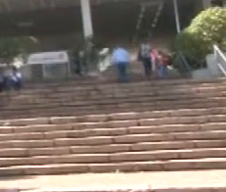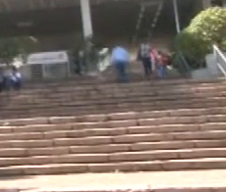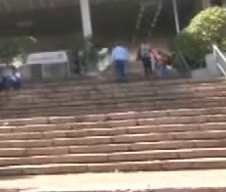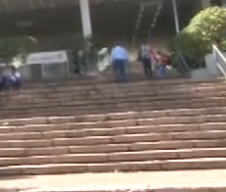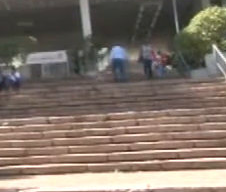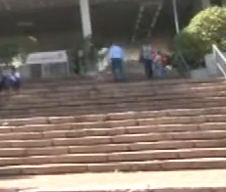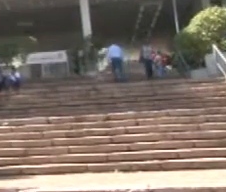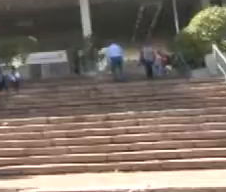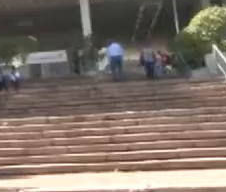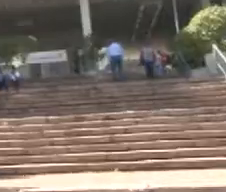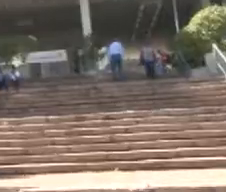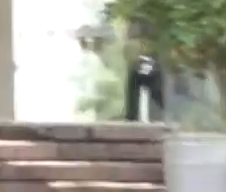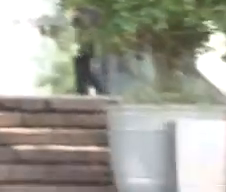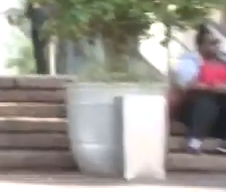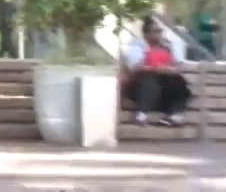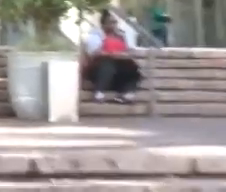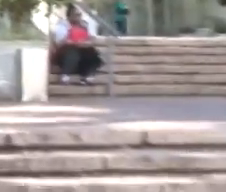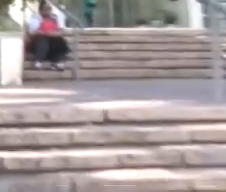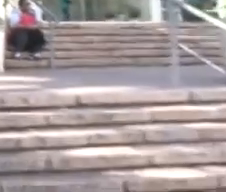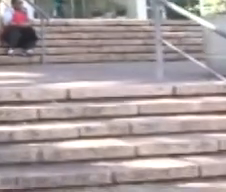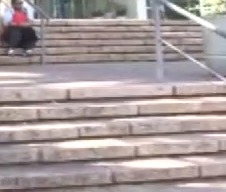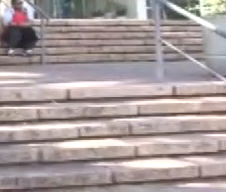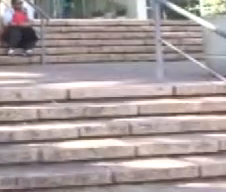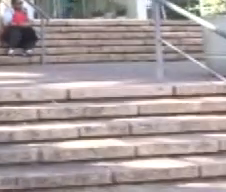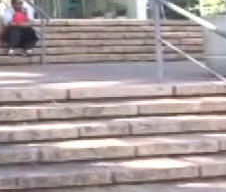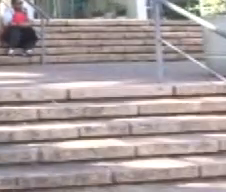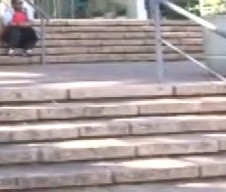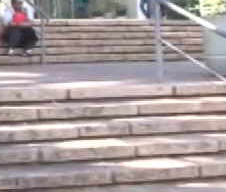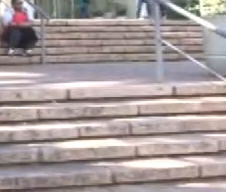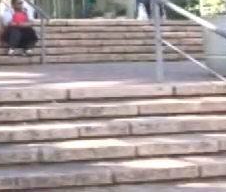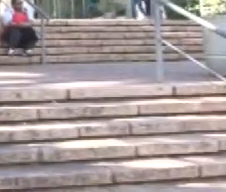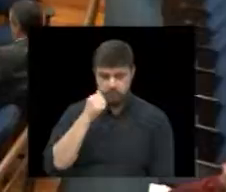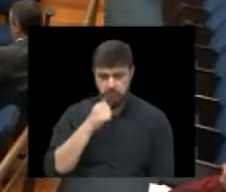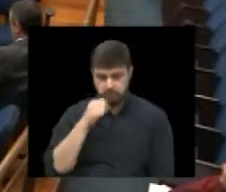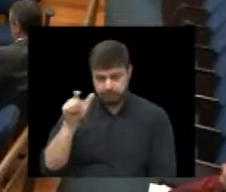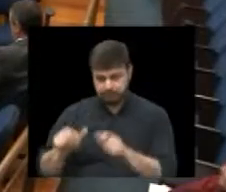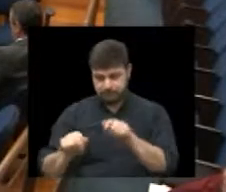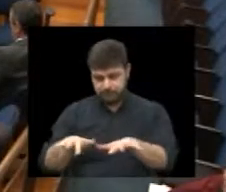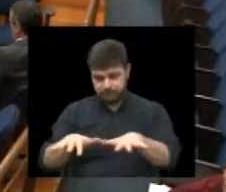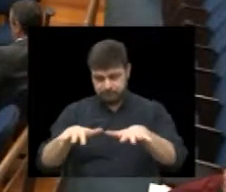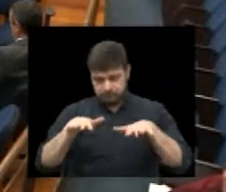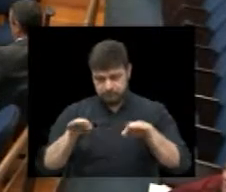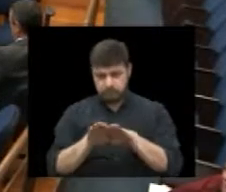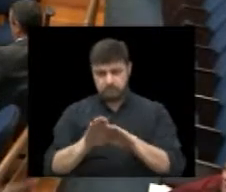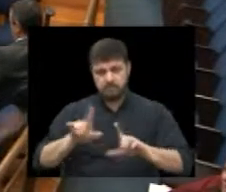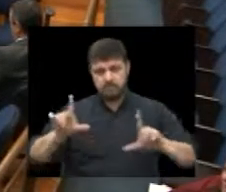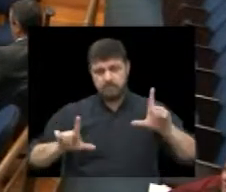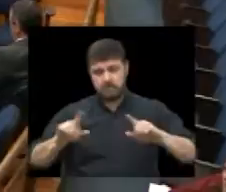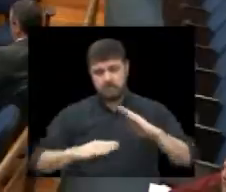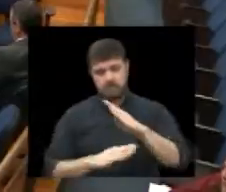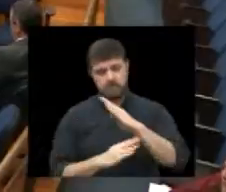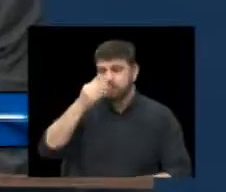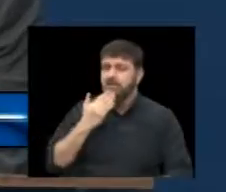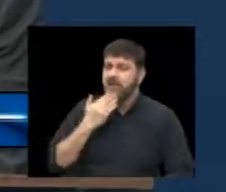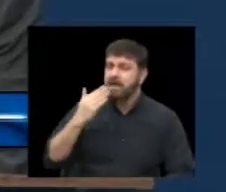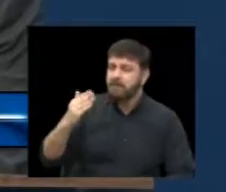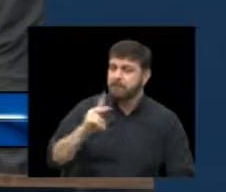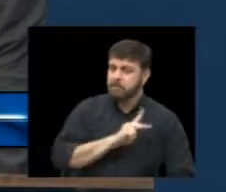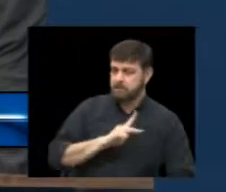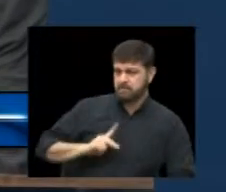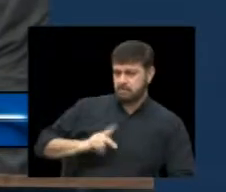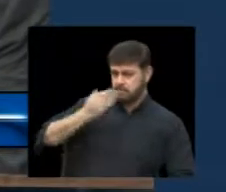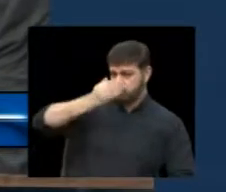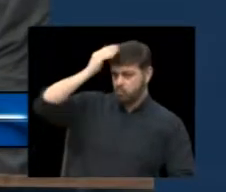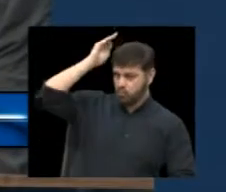projeto passa por adequações e, se necessário, será solicitada a prorrogação do prazo para uso da verba federal. Vejam,